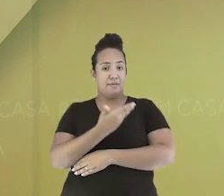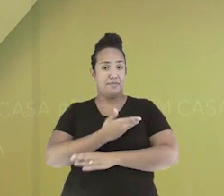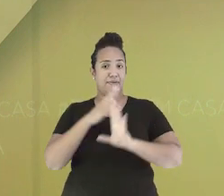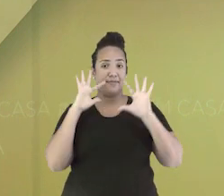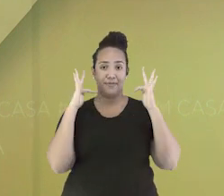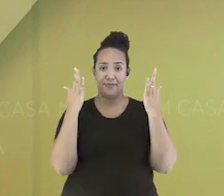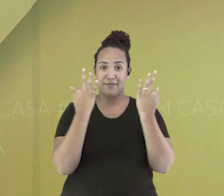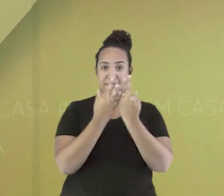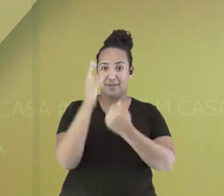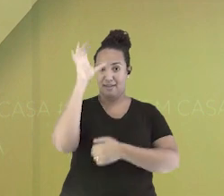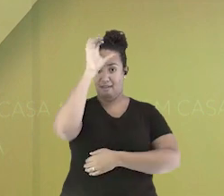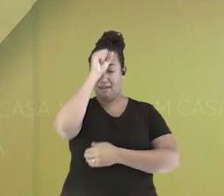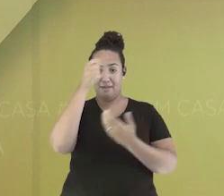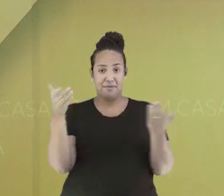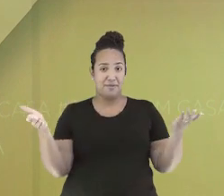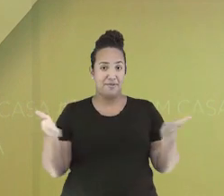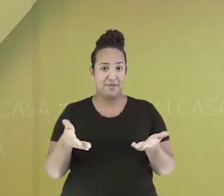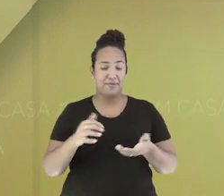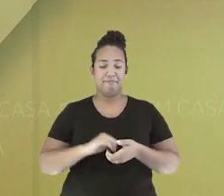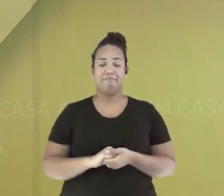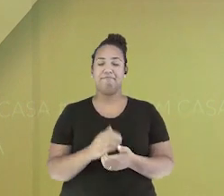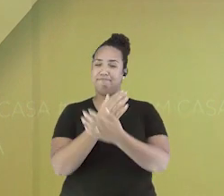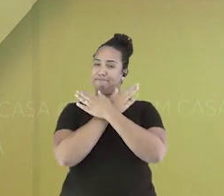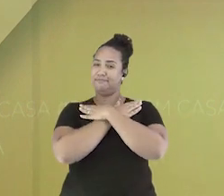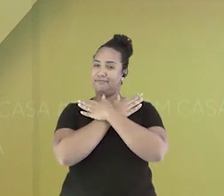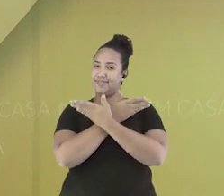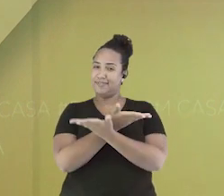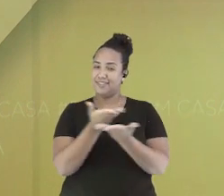ou familiares o que aprendemos hoje. Um